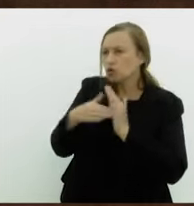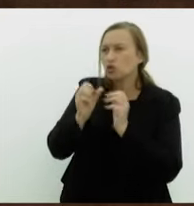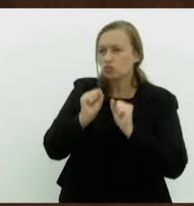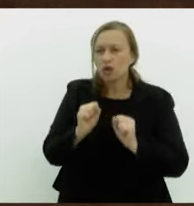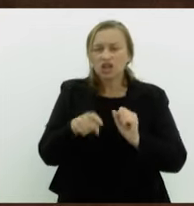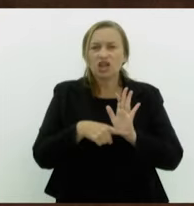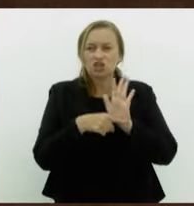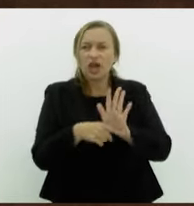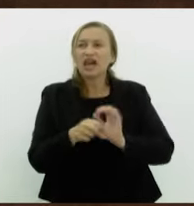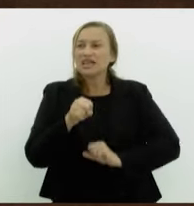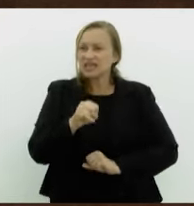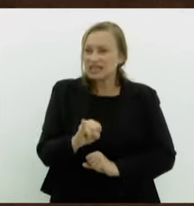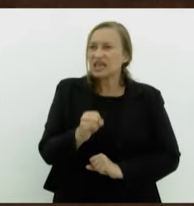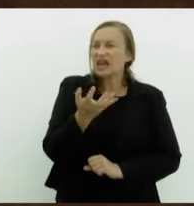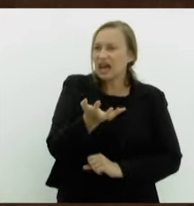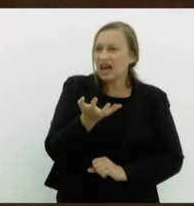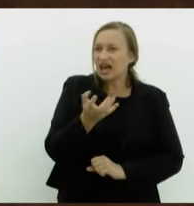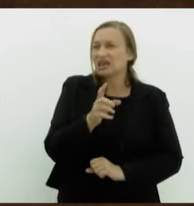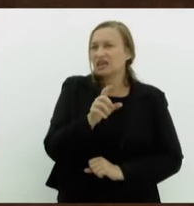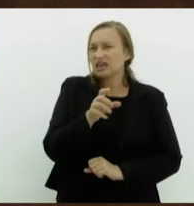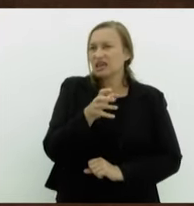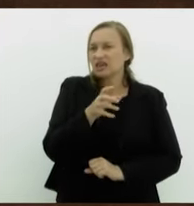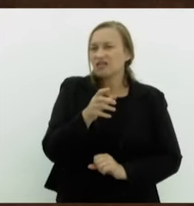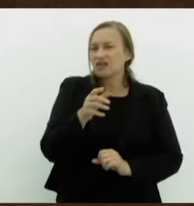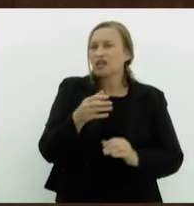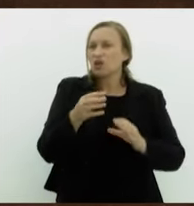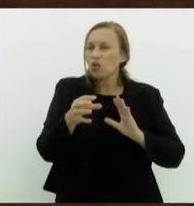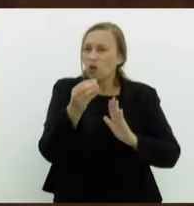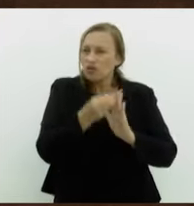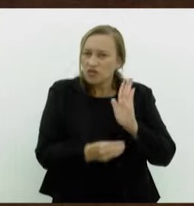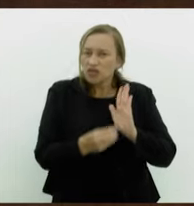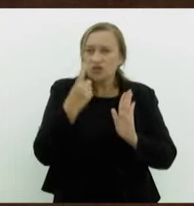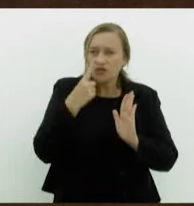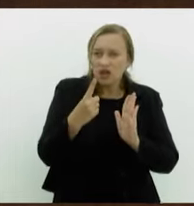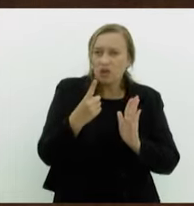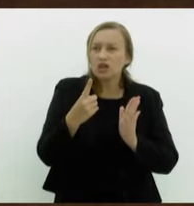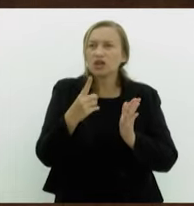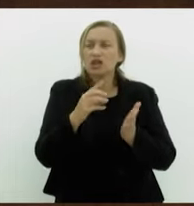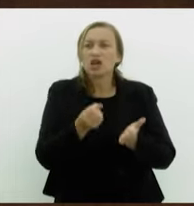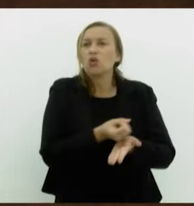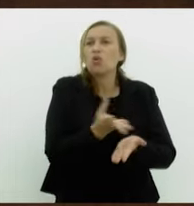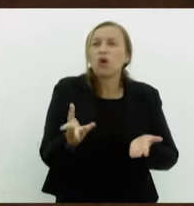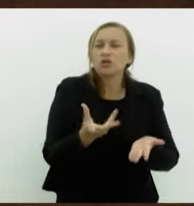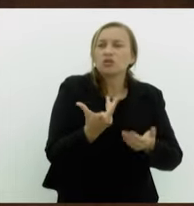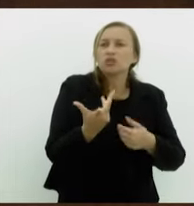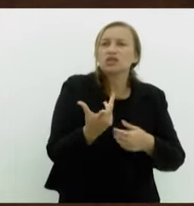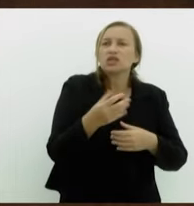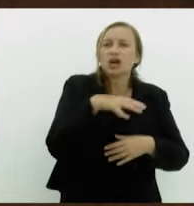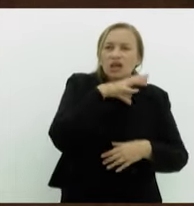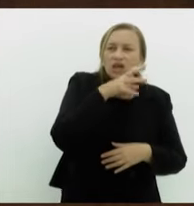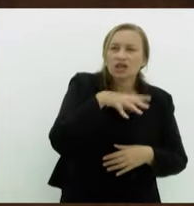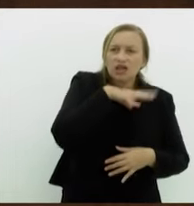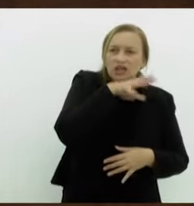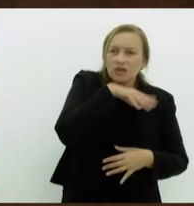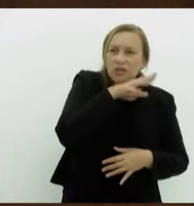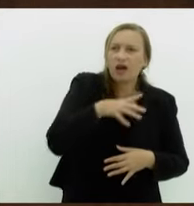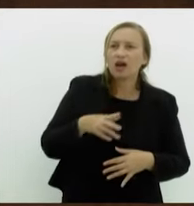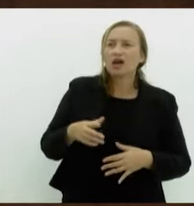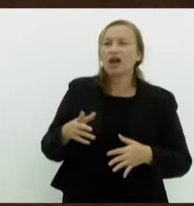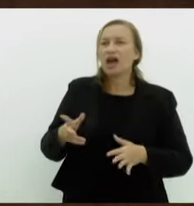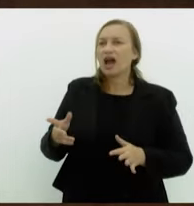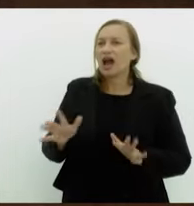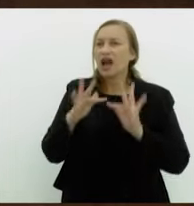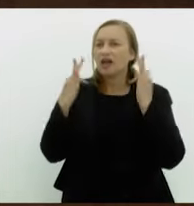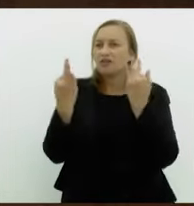um puder fazer um ofício para a Secretaria de Saúde, ver o que está sobrando, pô, ver aí quantos animais aí, inclusive os parentes do Lula lá, preso lá, o